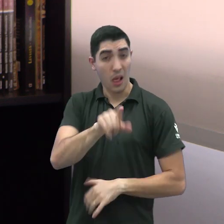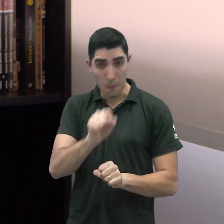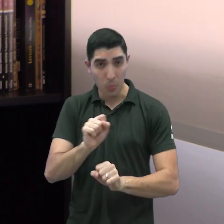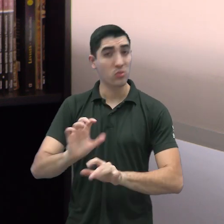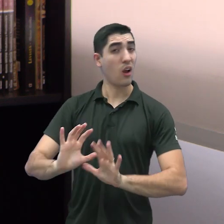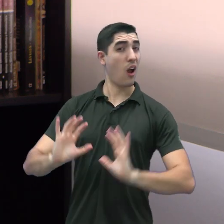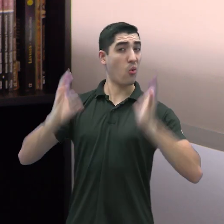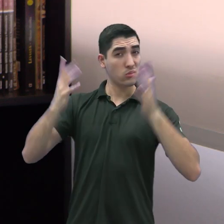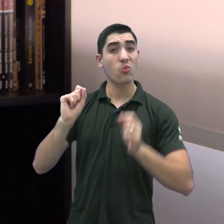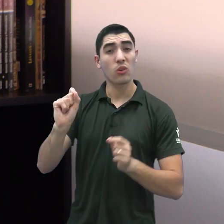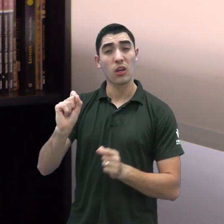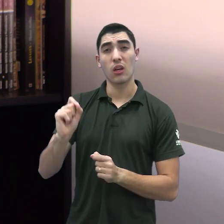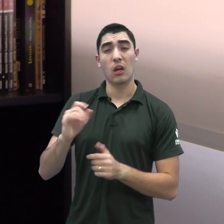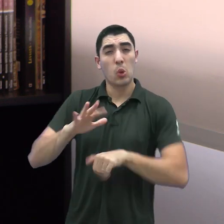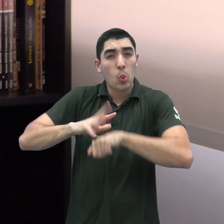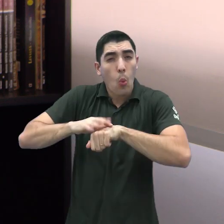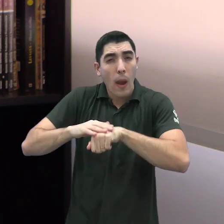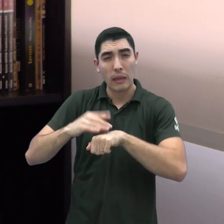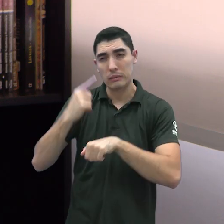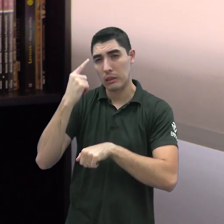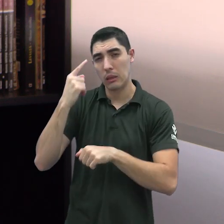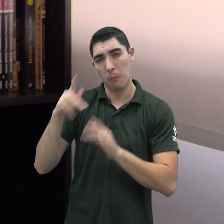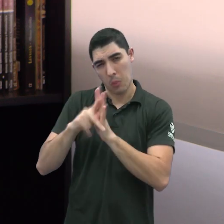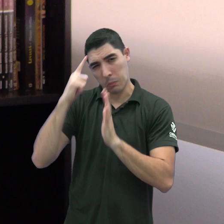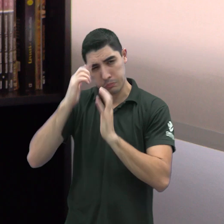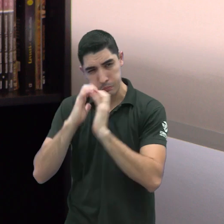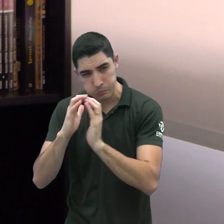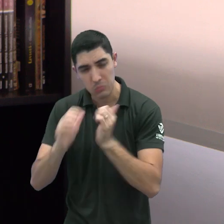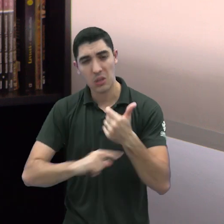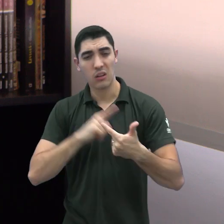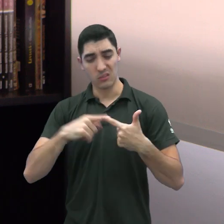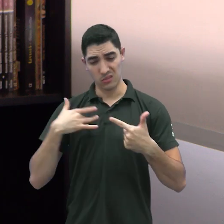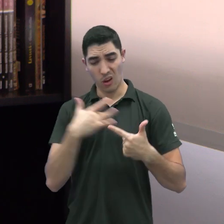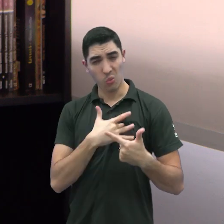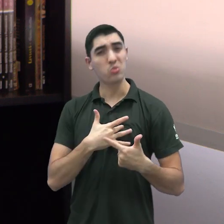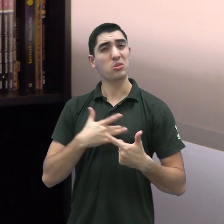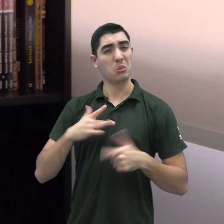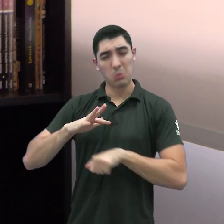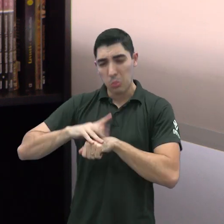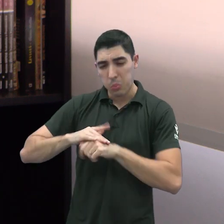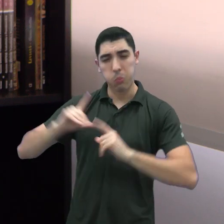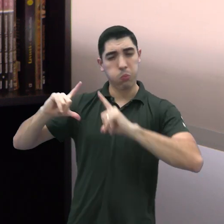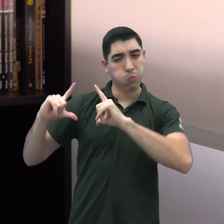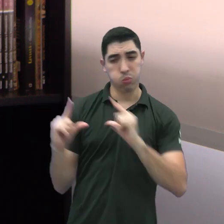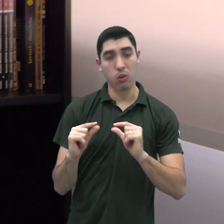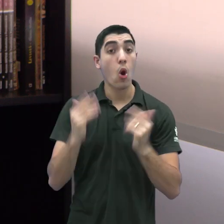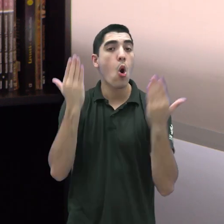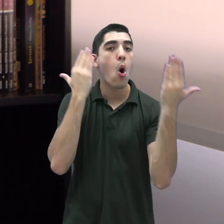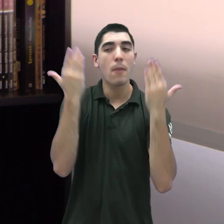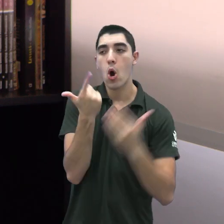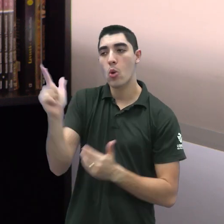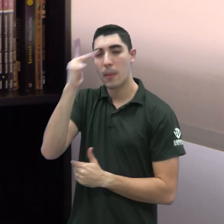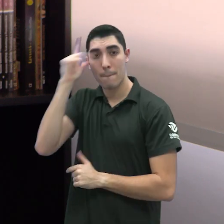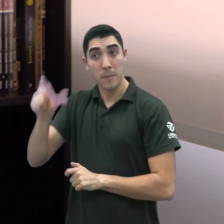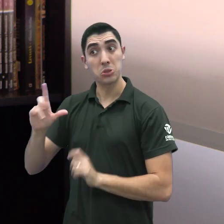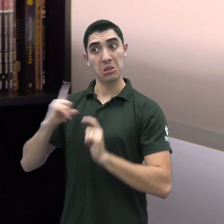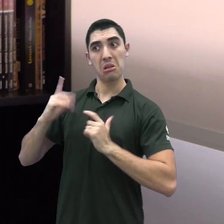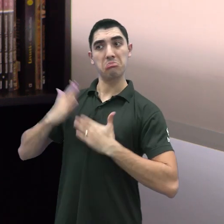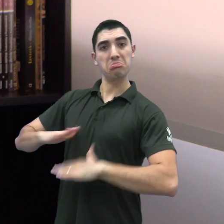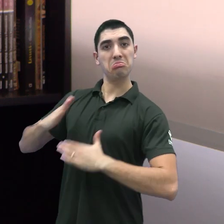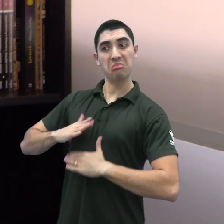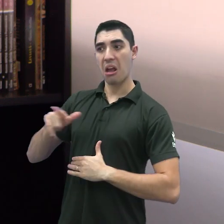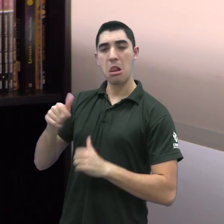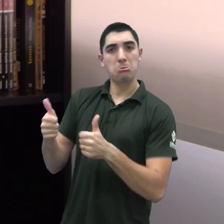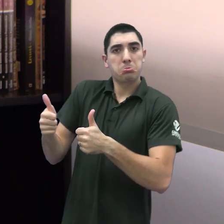apto a receber doenças mentais, doenças de saúde, do que aquele que descansa. A atividade de 6x1